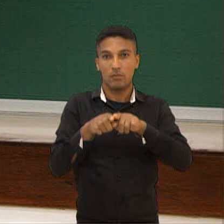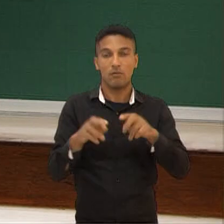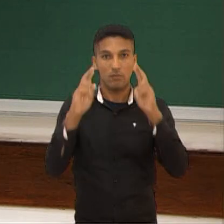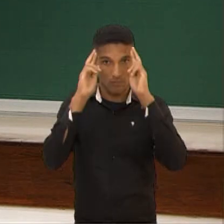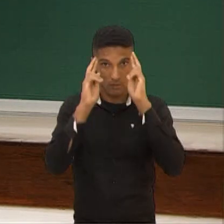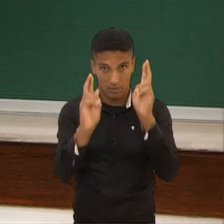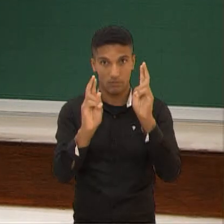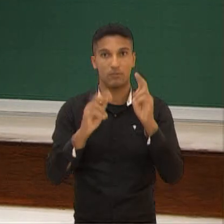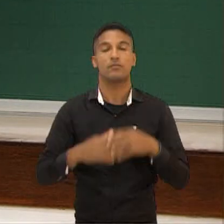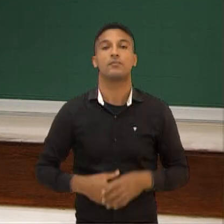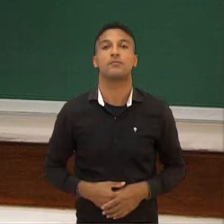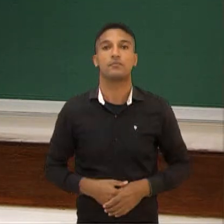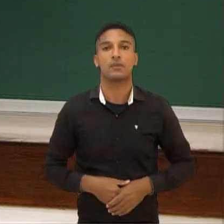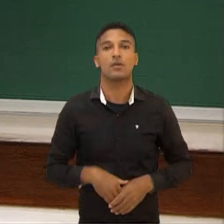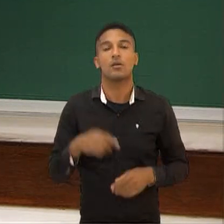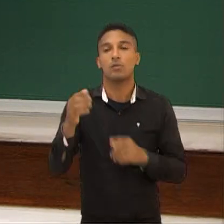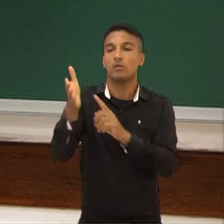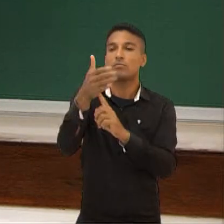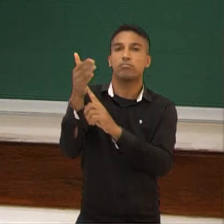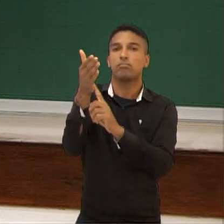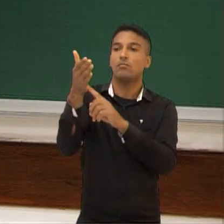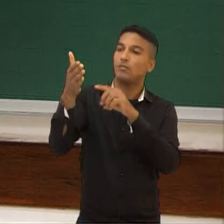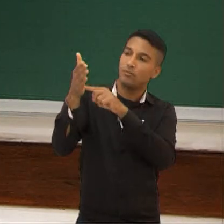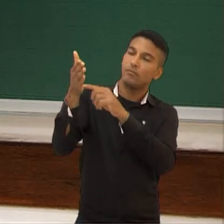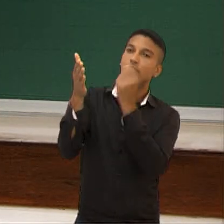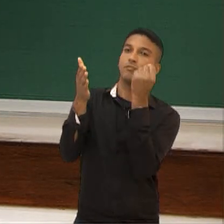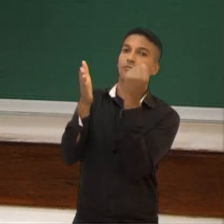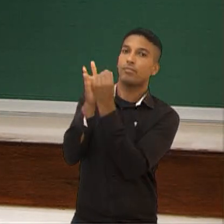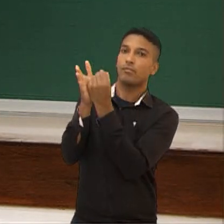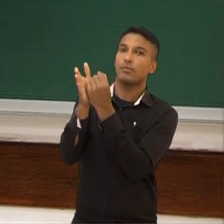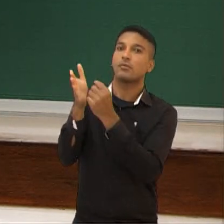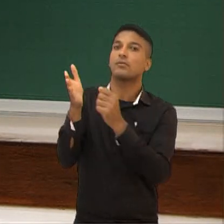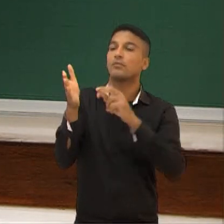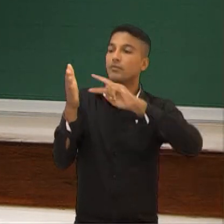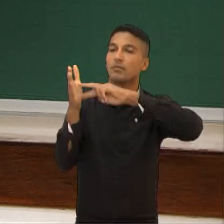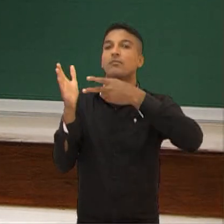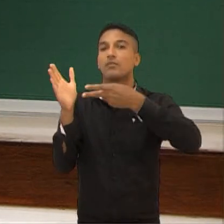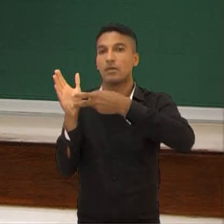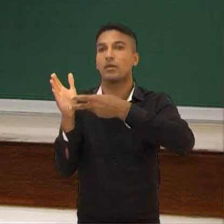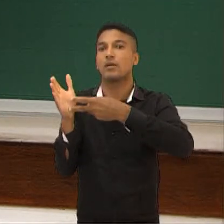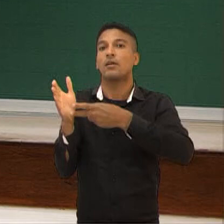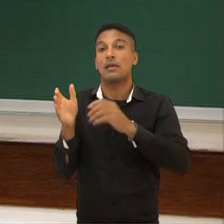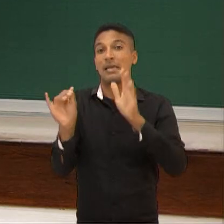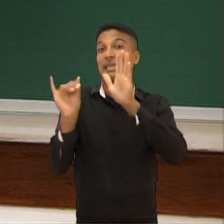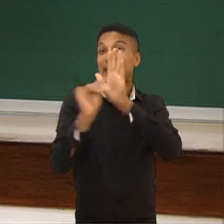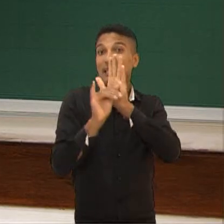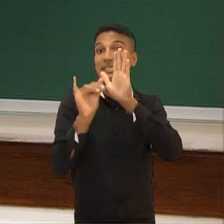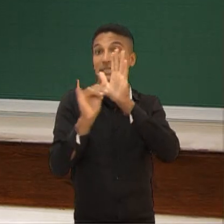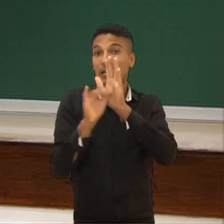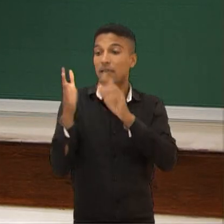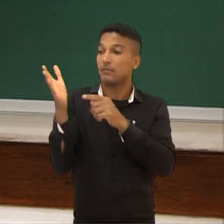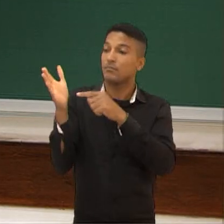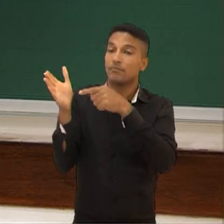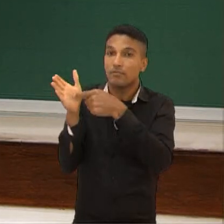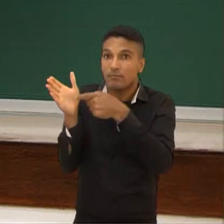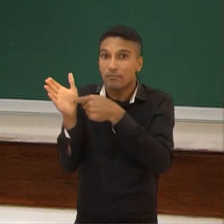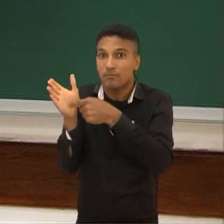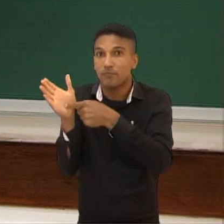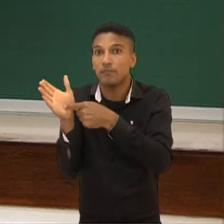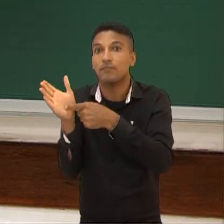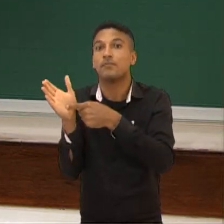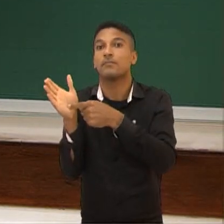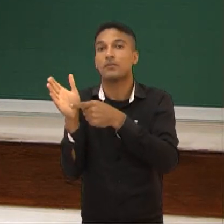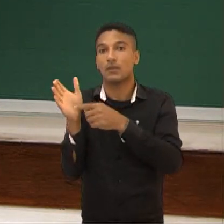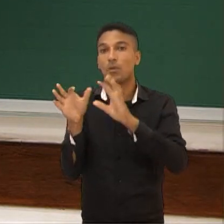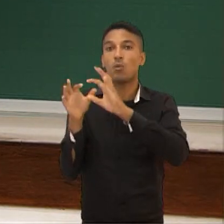ele reflete, nessa bandeira, esse símbolo reflete a identidade, reflete a união dos povos, né? Tem